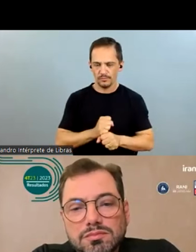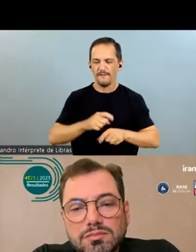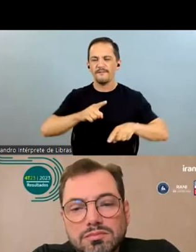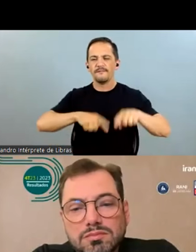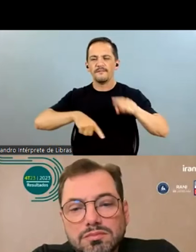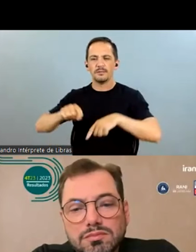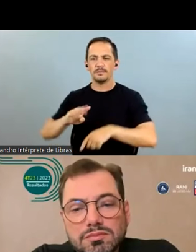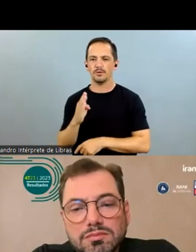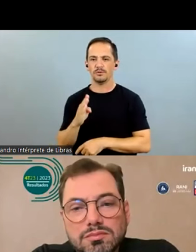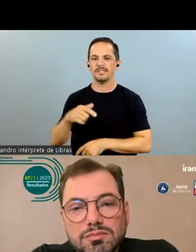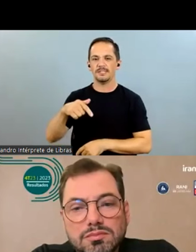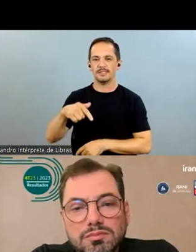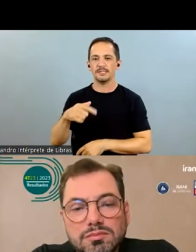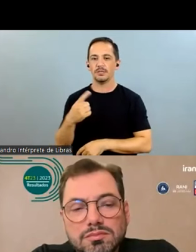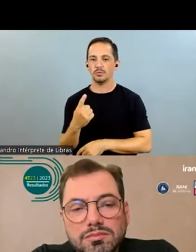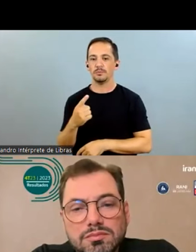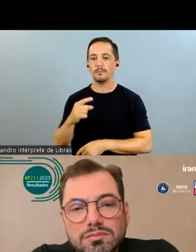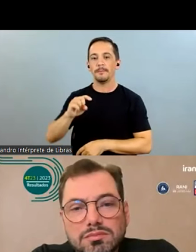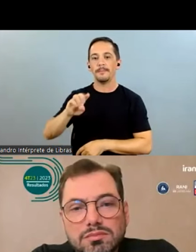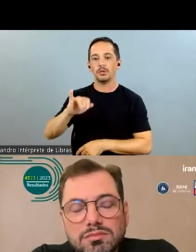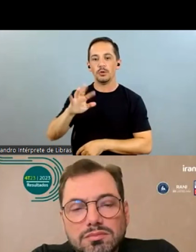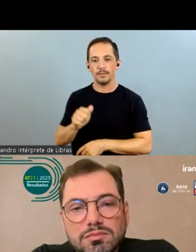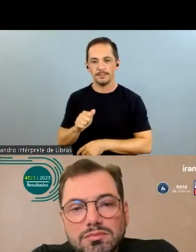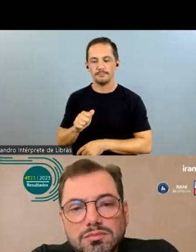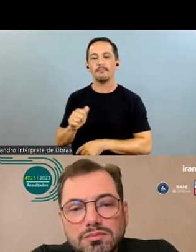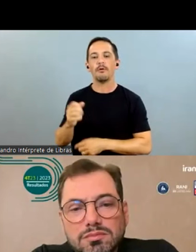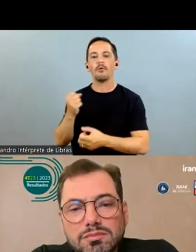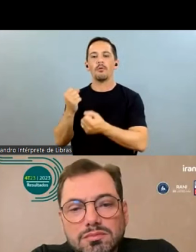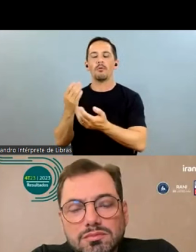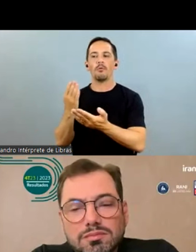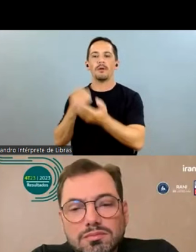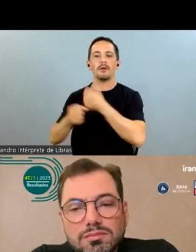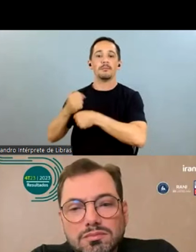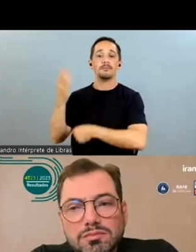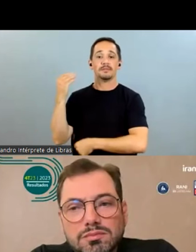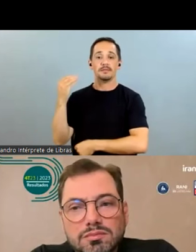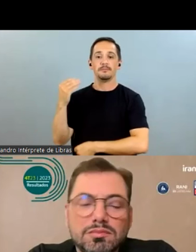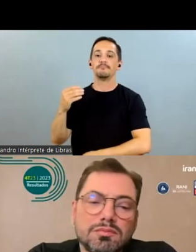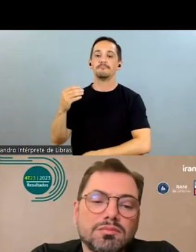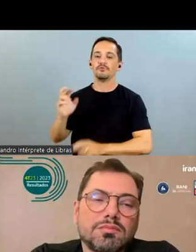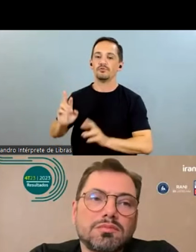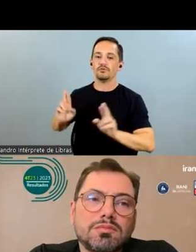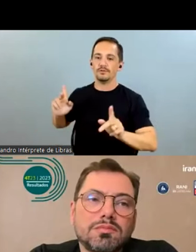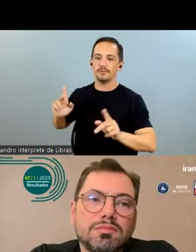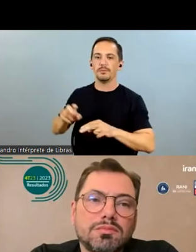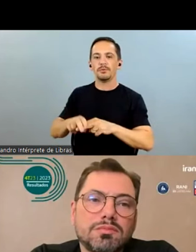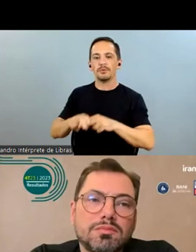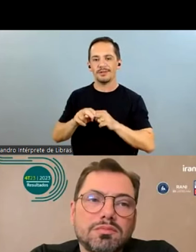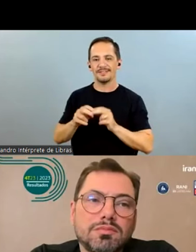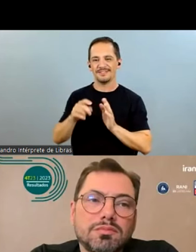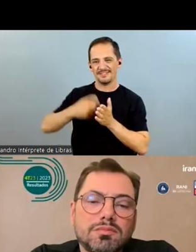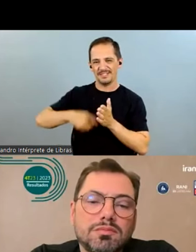71 milhões contra 139 de 2022 isso é em função por conta desse aumento da taxa de juros